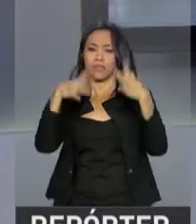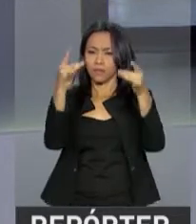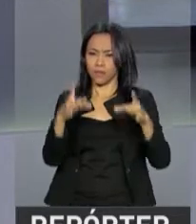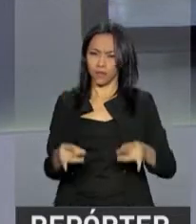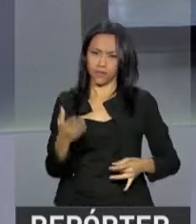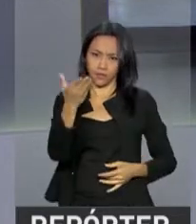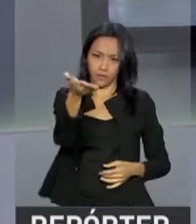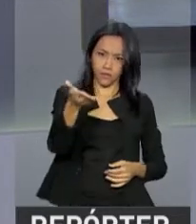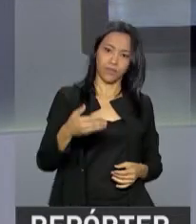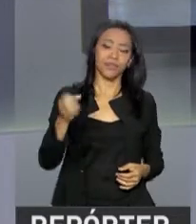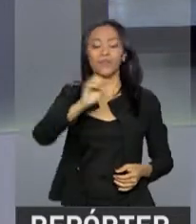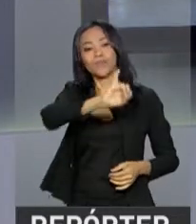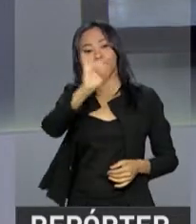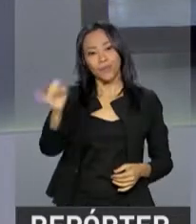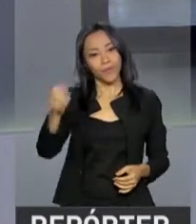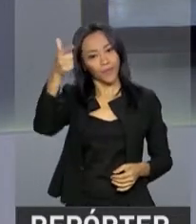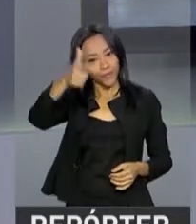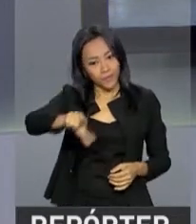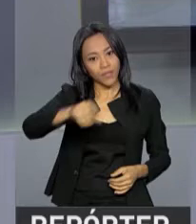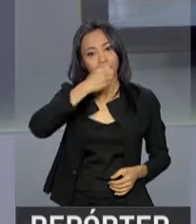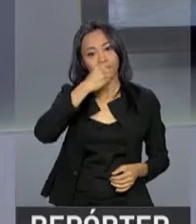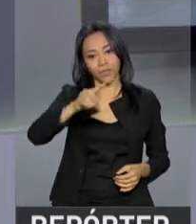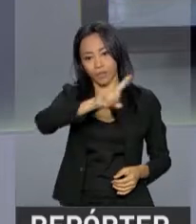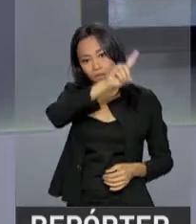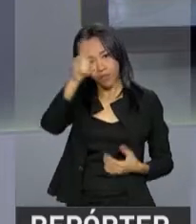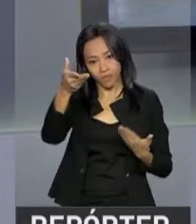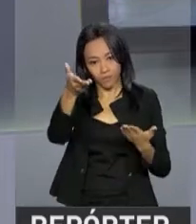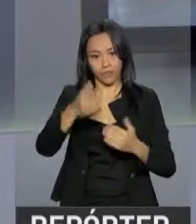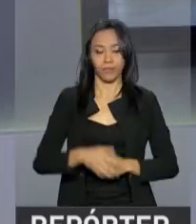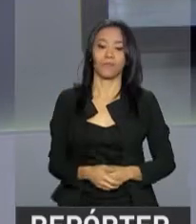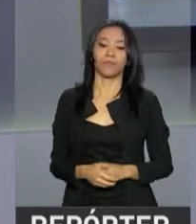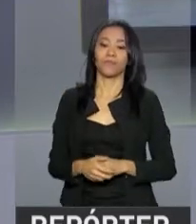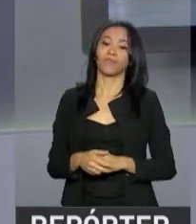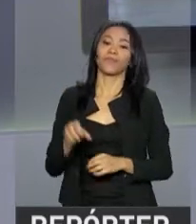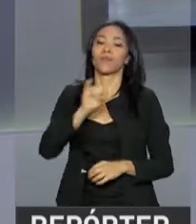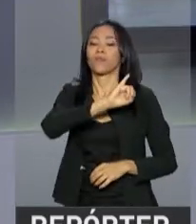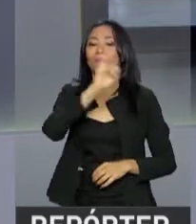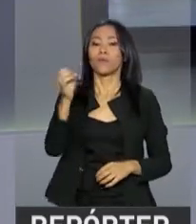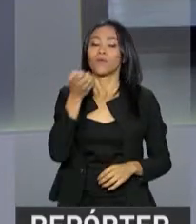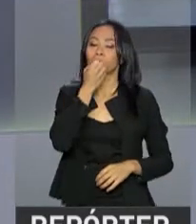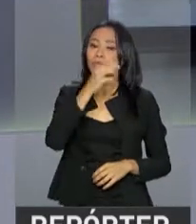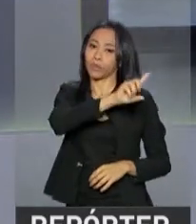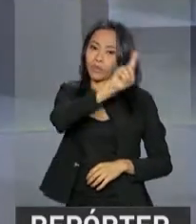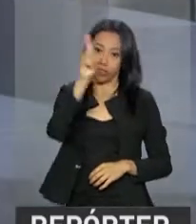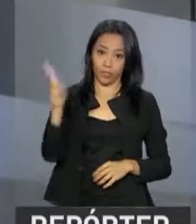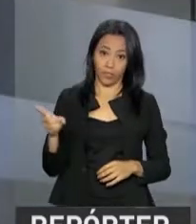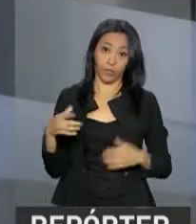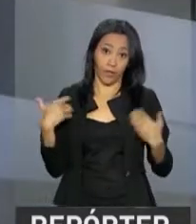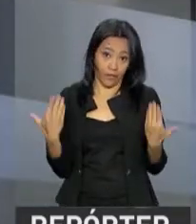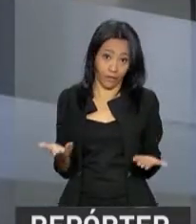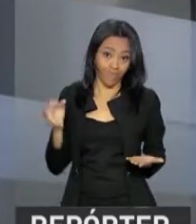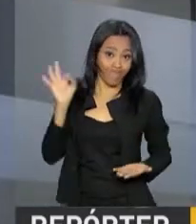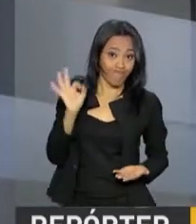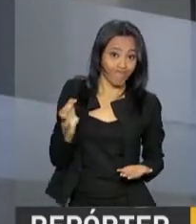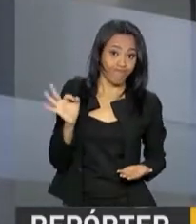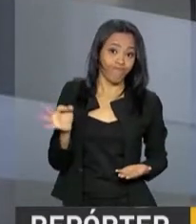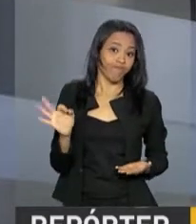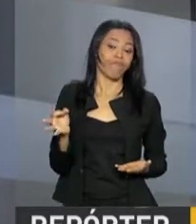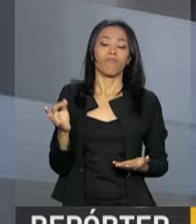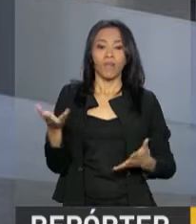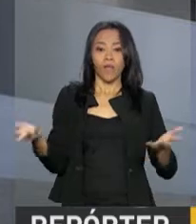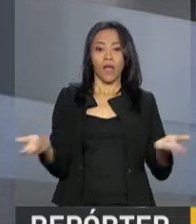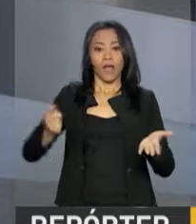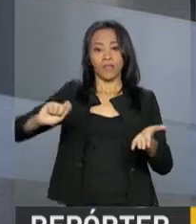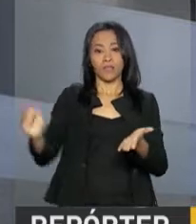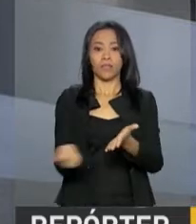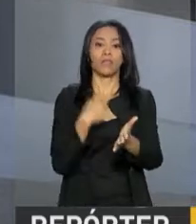gente olá gabi novamente bom dia pra você olá thaíssa bom dia olhar isso mesmo a cerimônia de assinatura